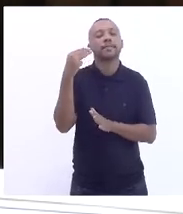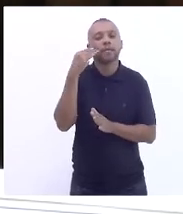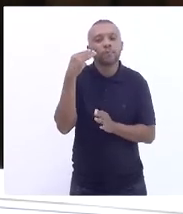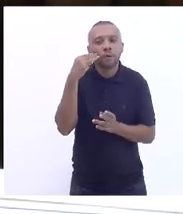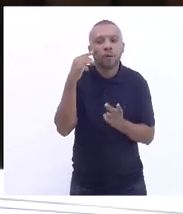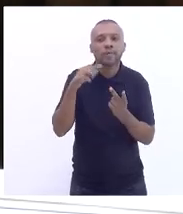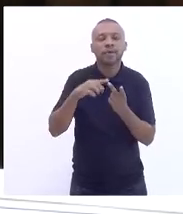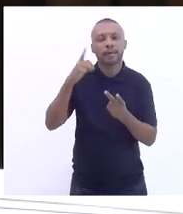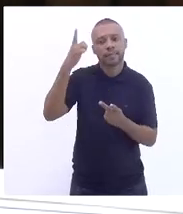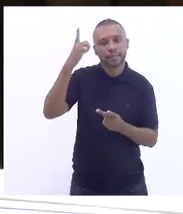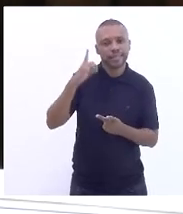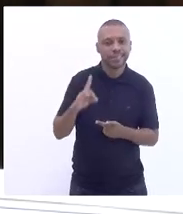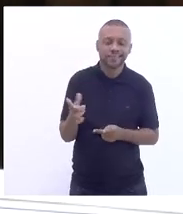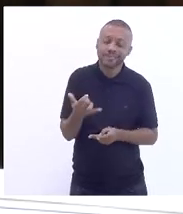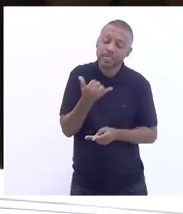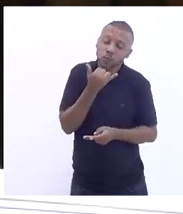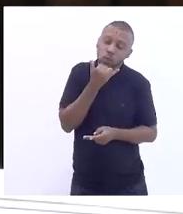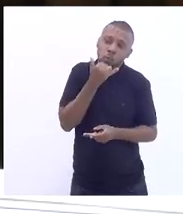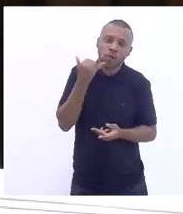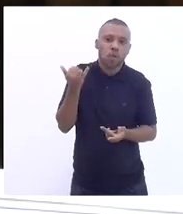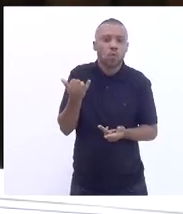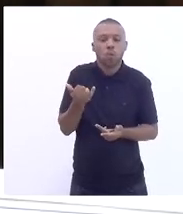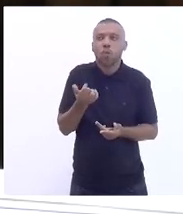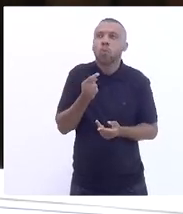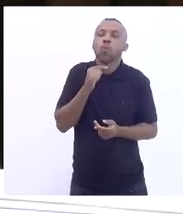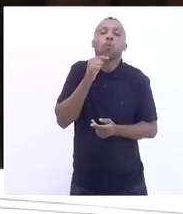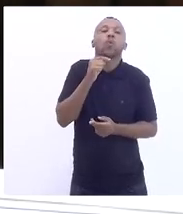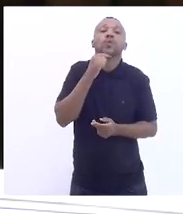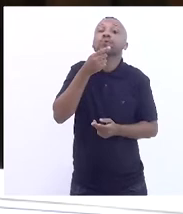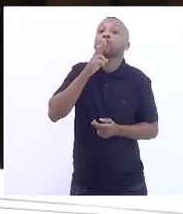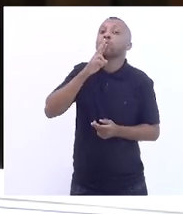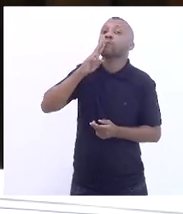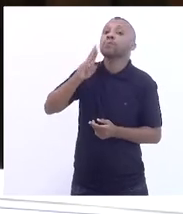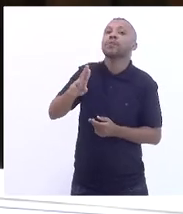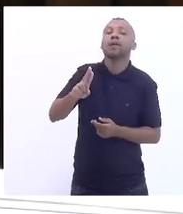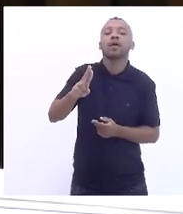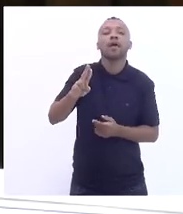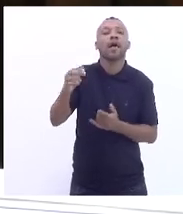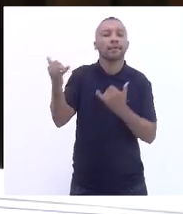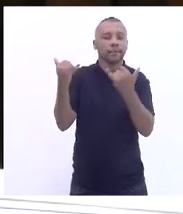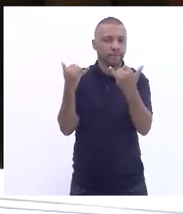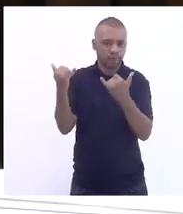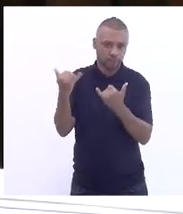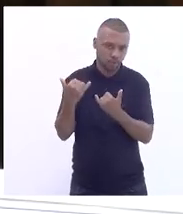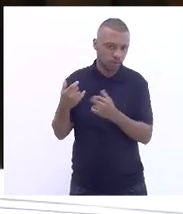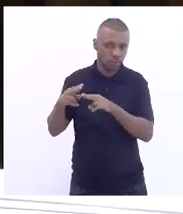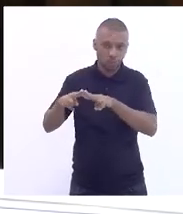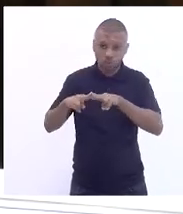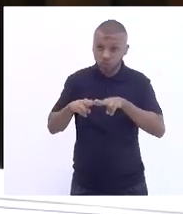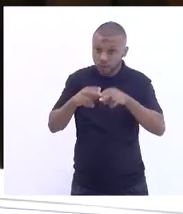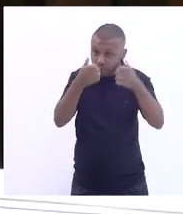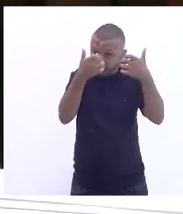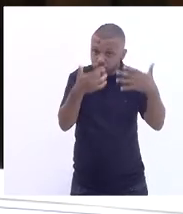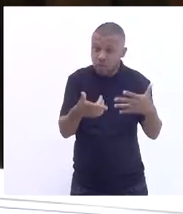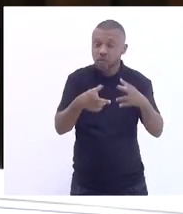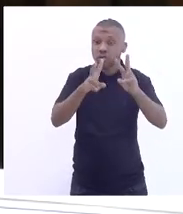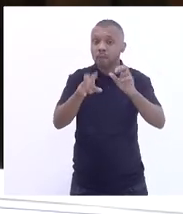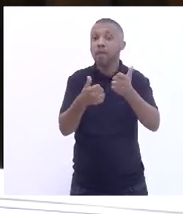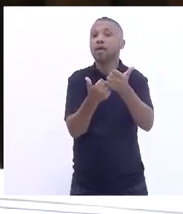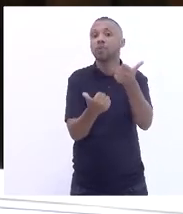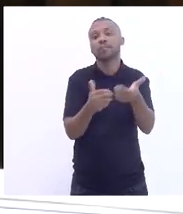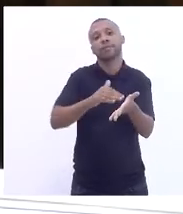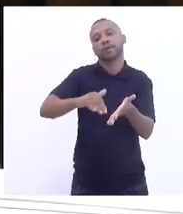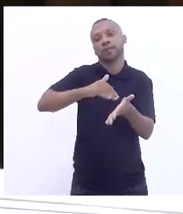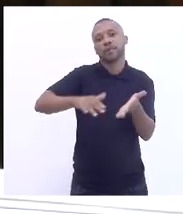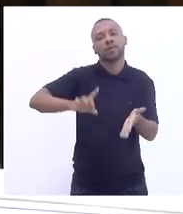eu infelizmente não teria como responder sobre essas informações tendo em vista que eu tô aqui para responder pela subsecretaria